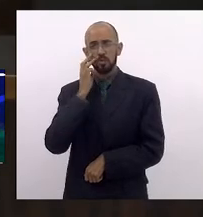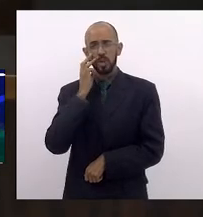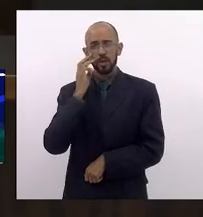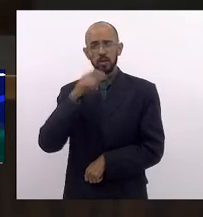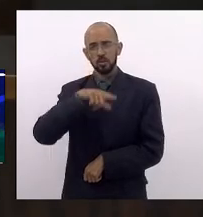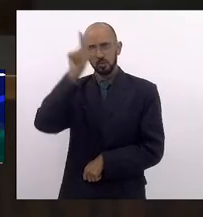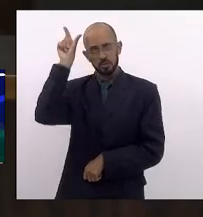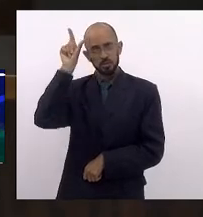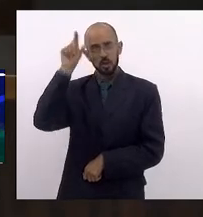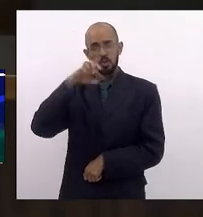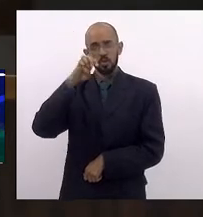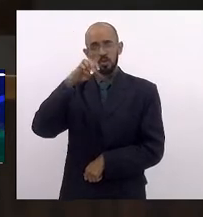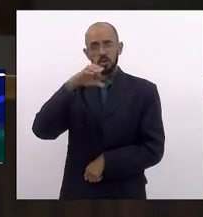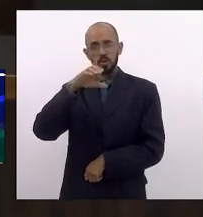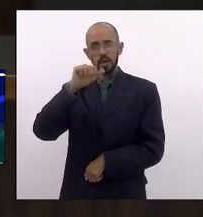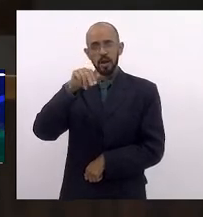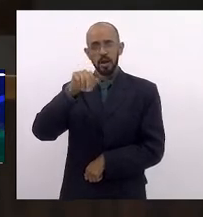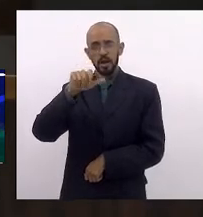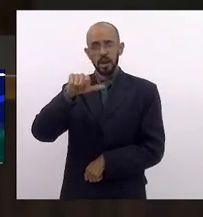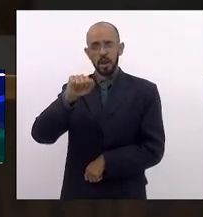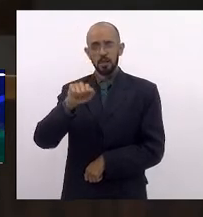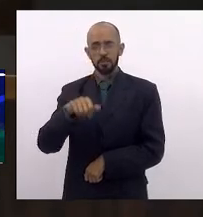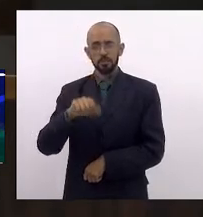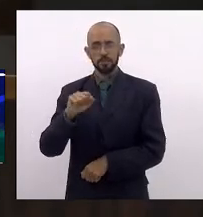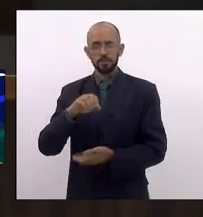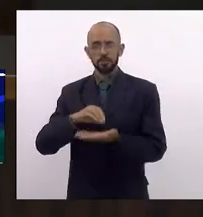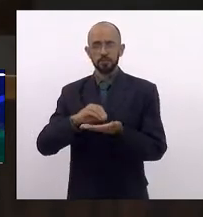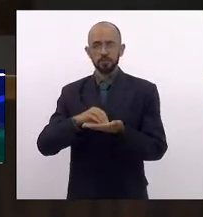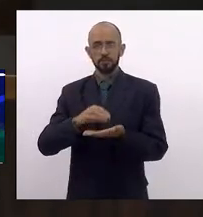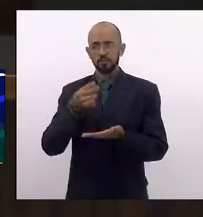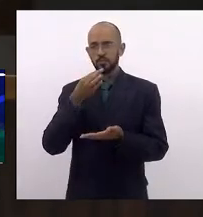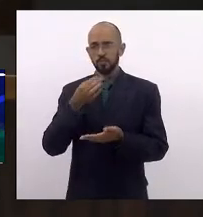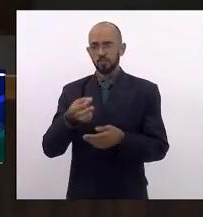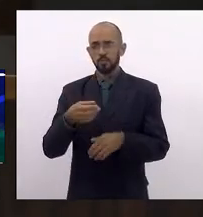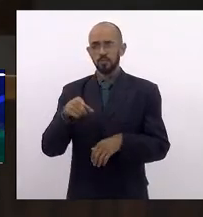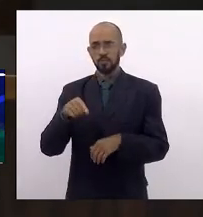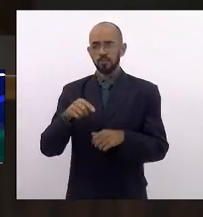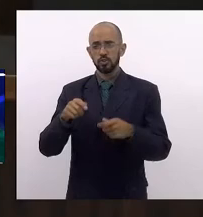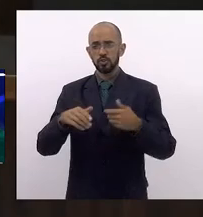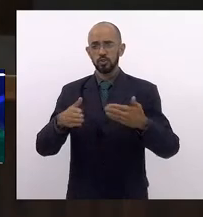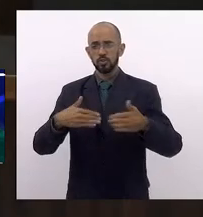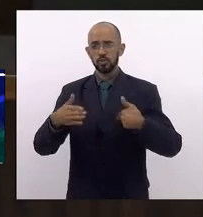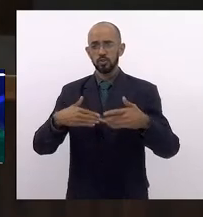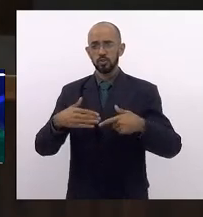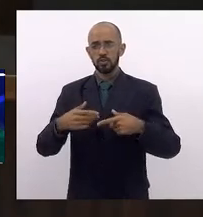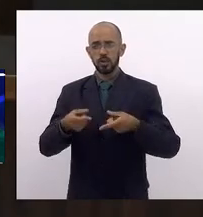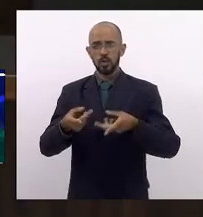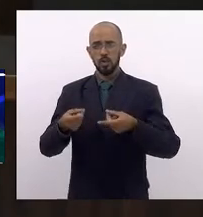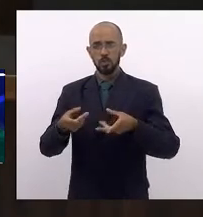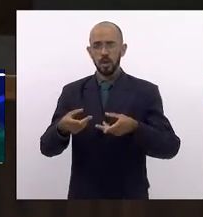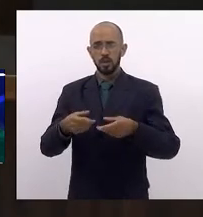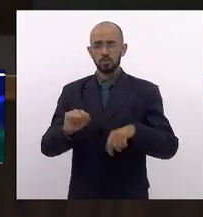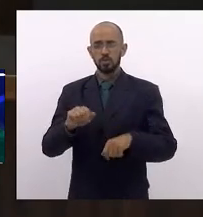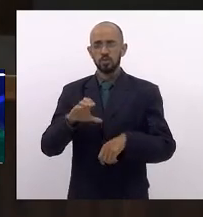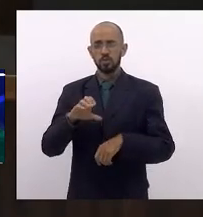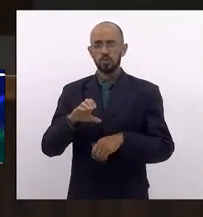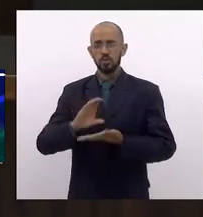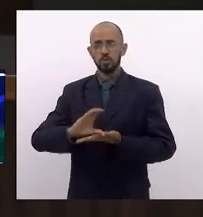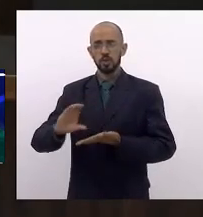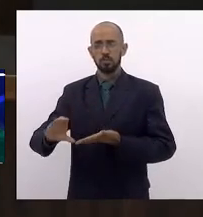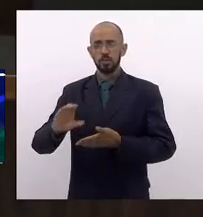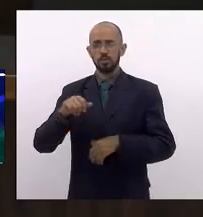Luiz Paulo e mais canela perdendo de pareceres das comissões com as notícias economia dos comércios de tributação de um orçamento para